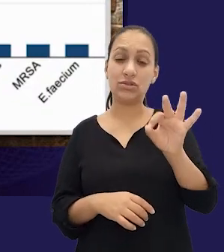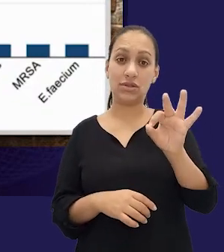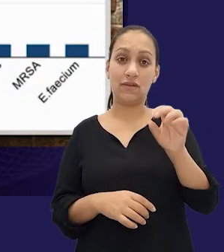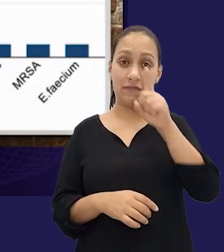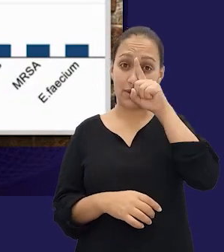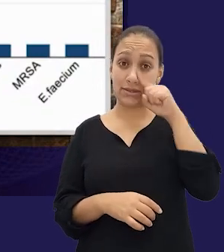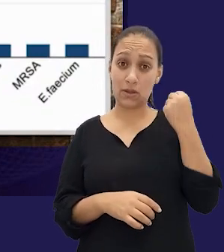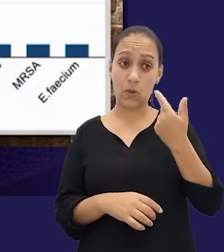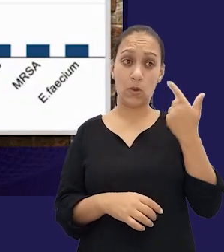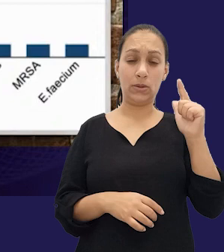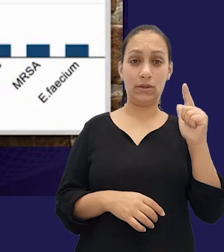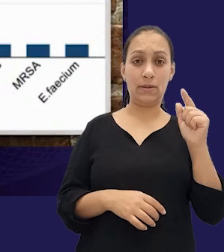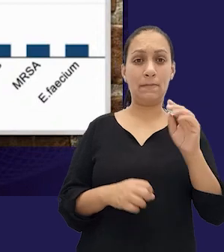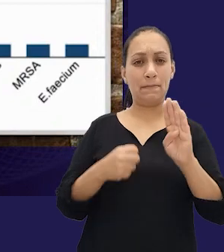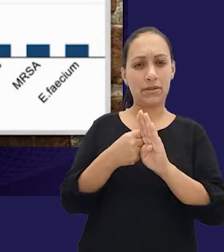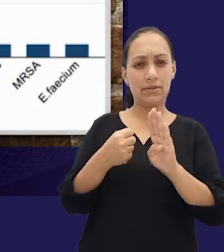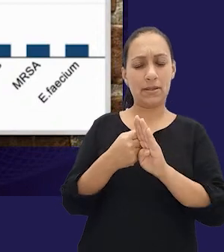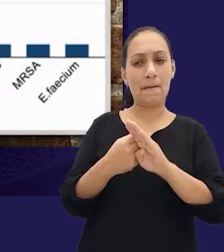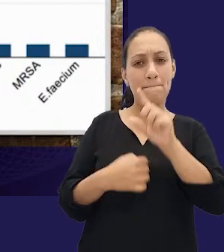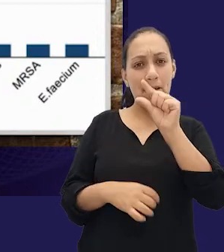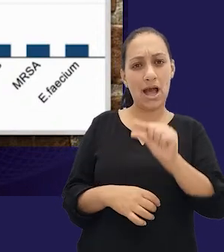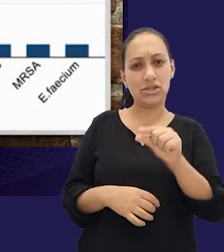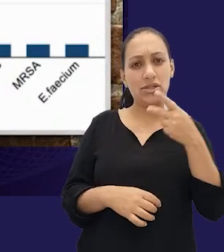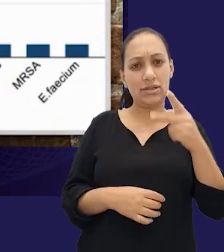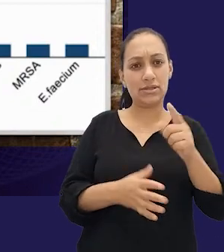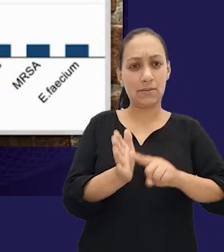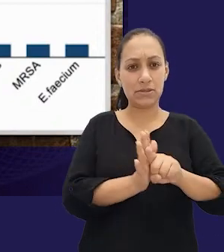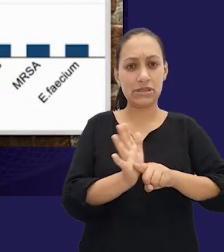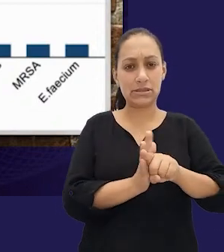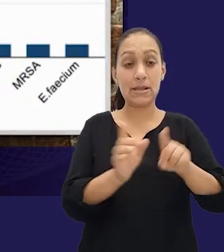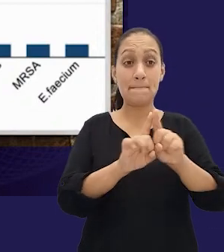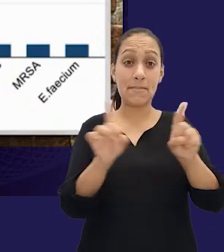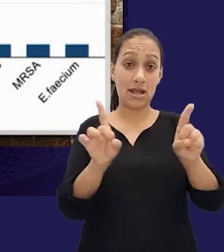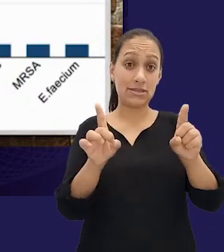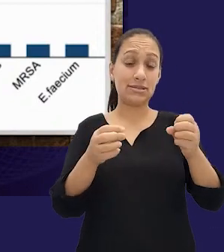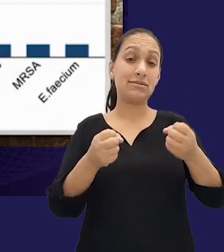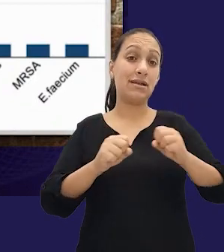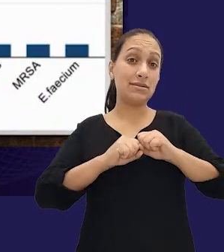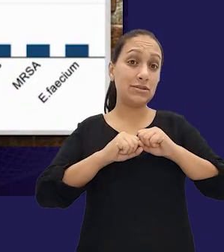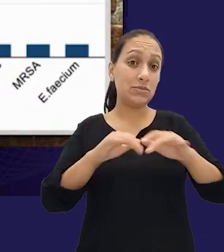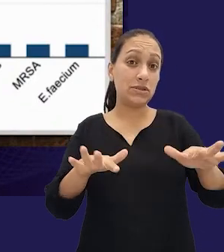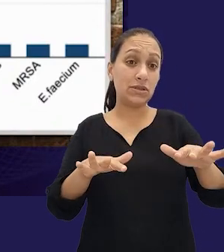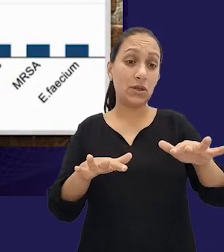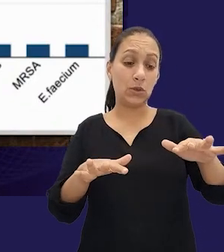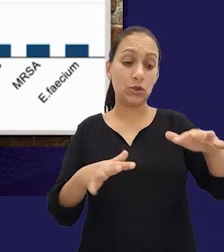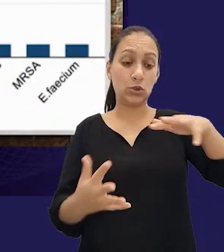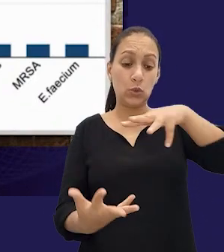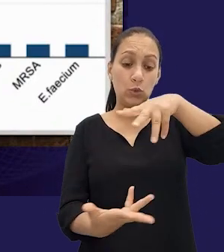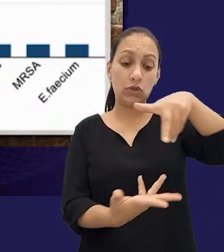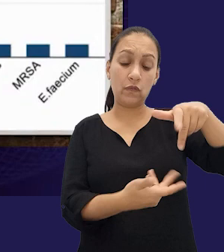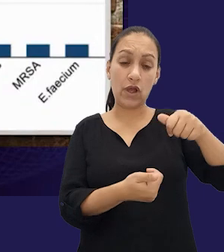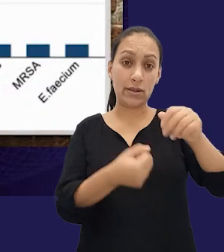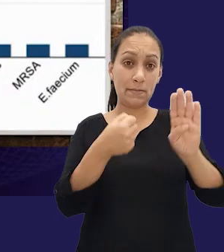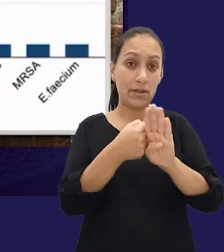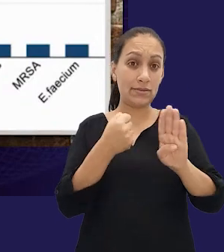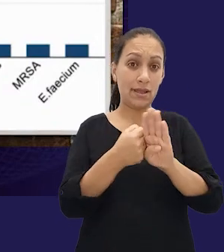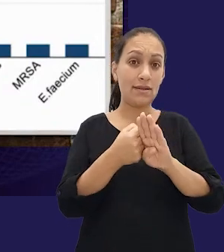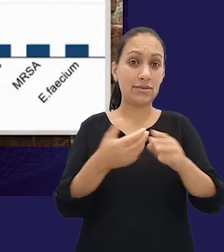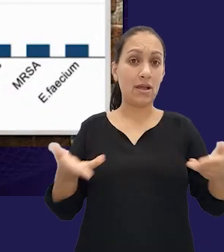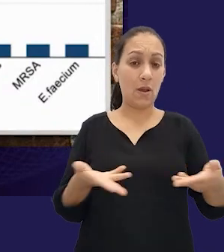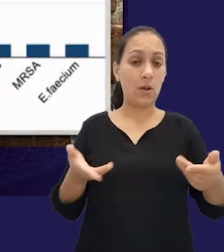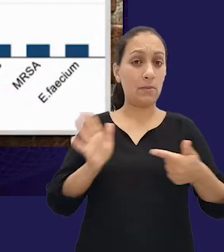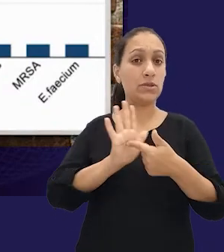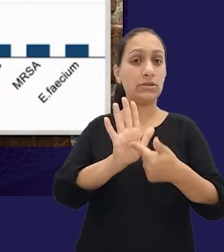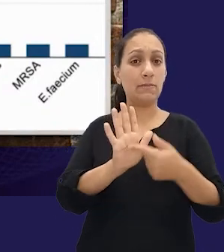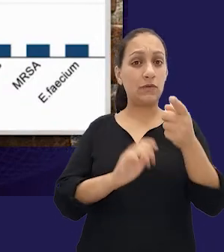outras bactérias, ela foi muito baixa no estudo, mas a distribuição dentro do universo de bactérias, vou até ser pontual com